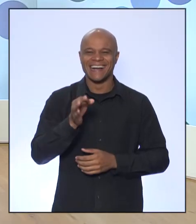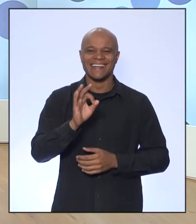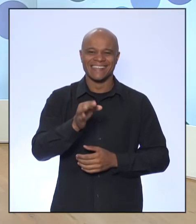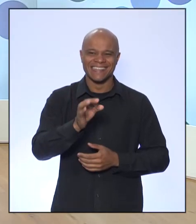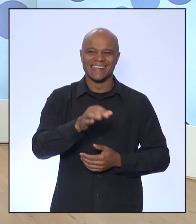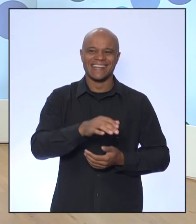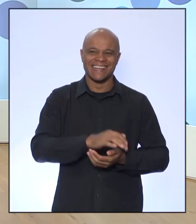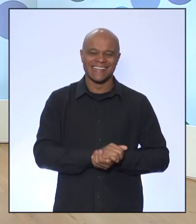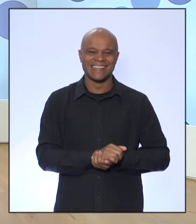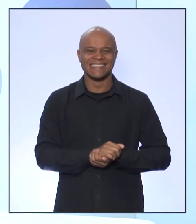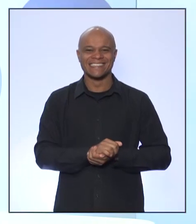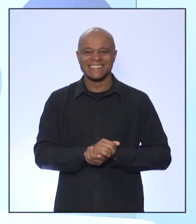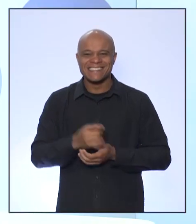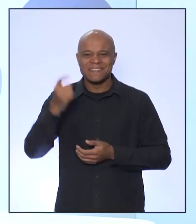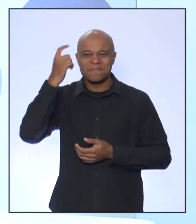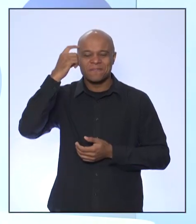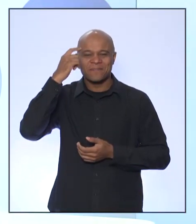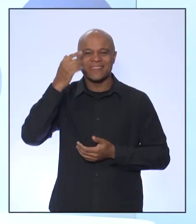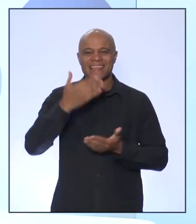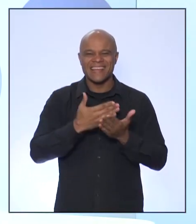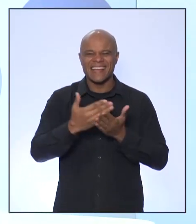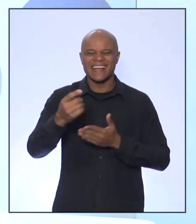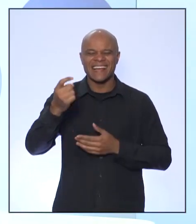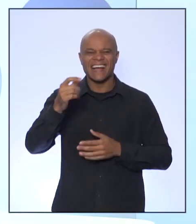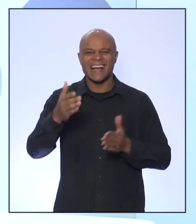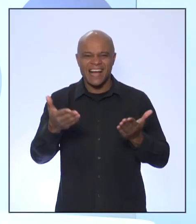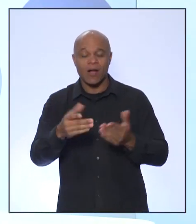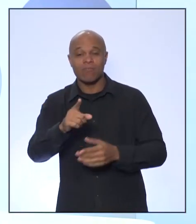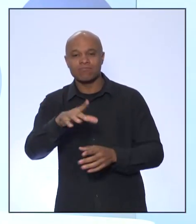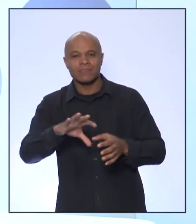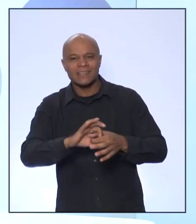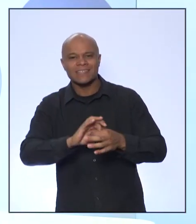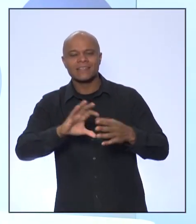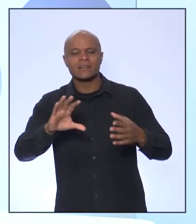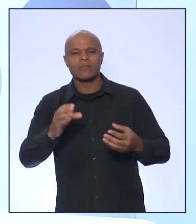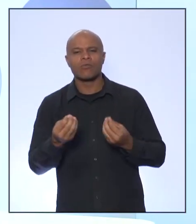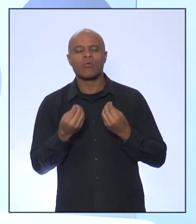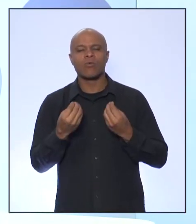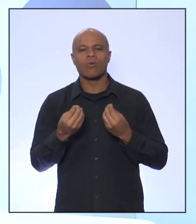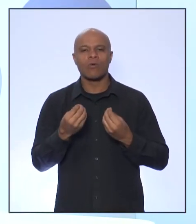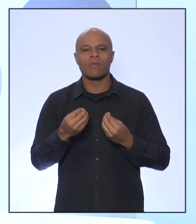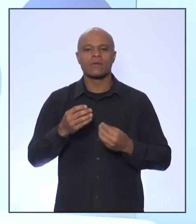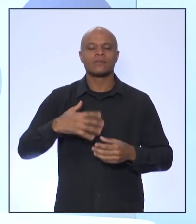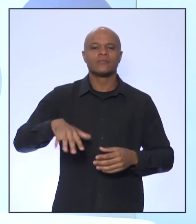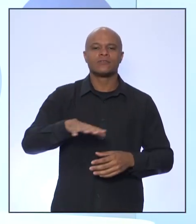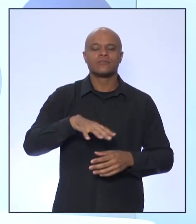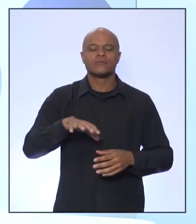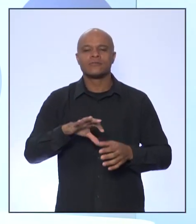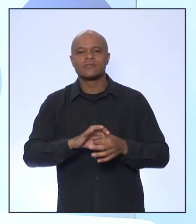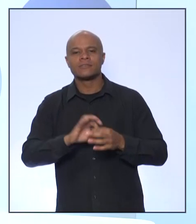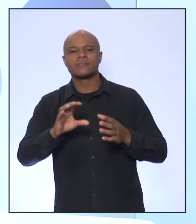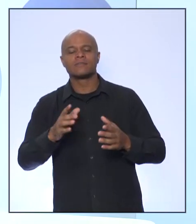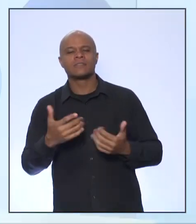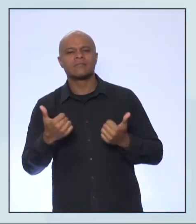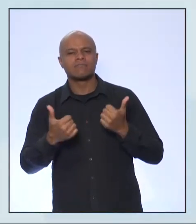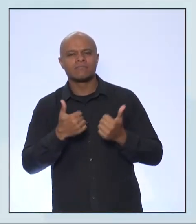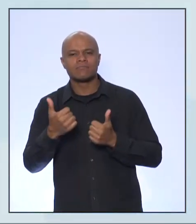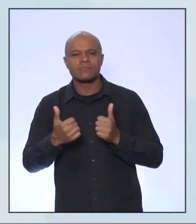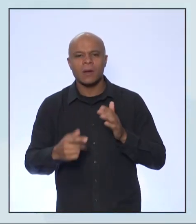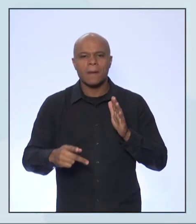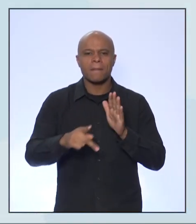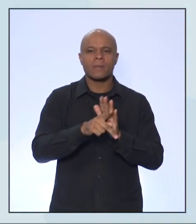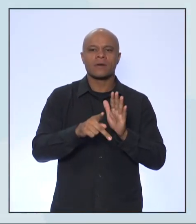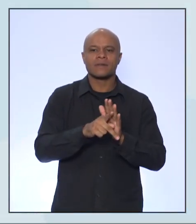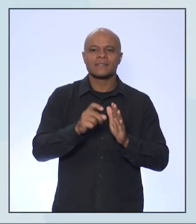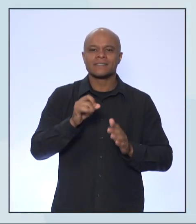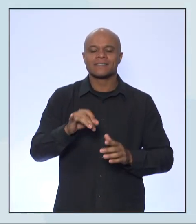Exatamente. Vamos pensar um pouco sobre as nossas liberdades, né? A nossa liberdade, ela estaria garantida se